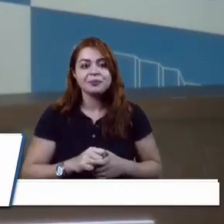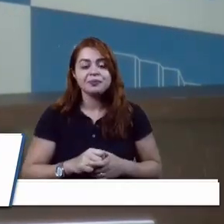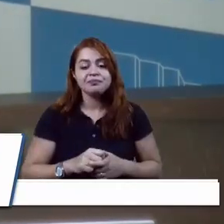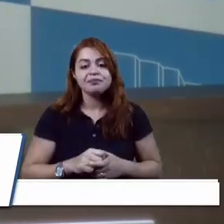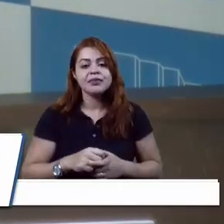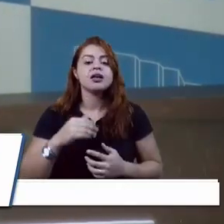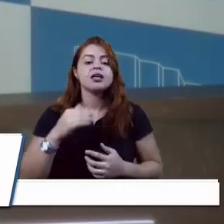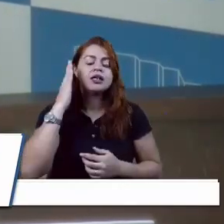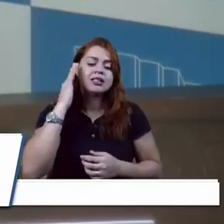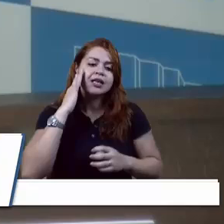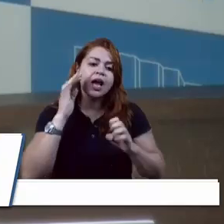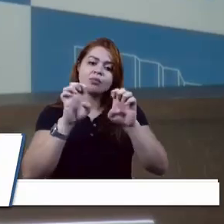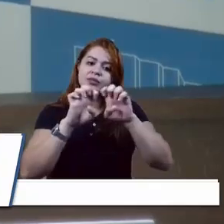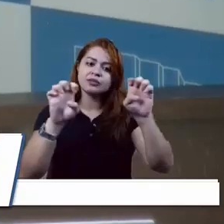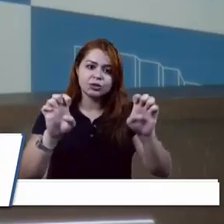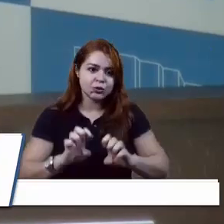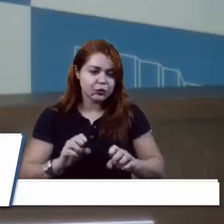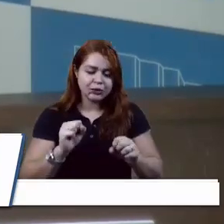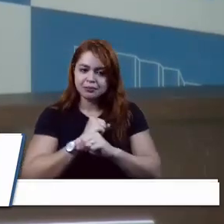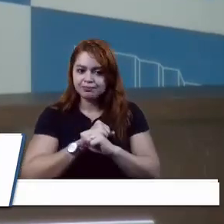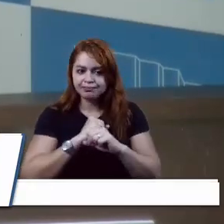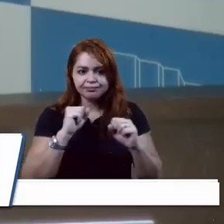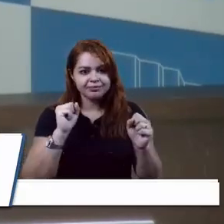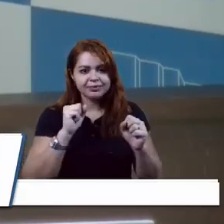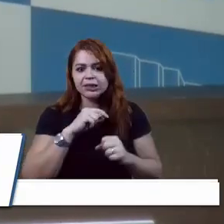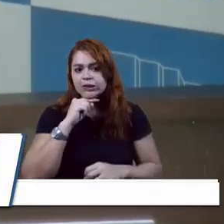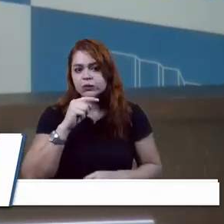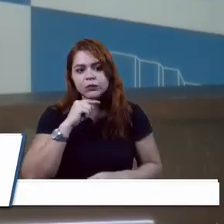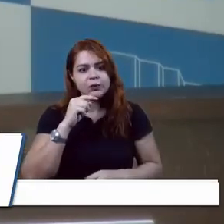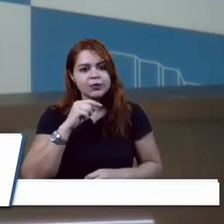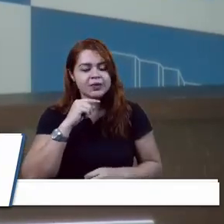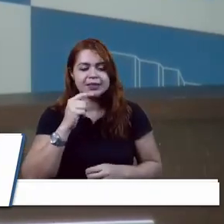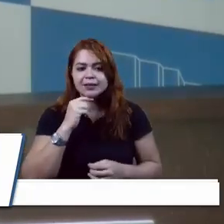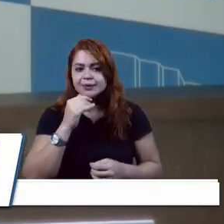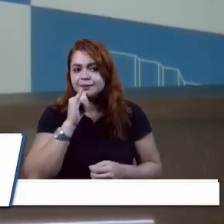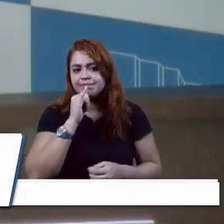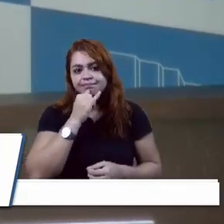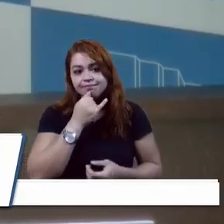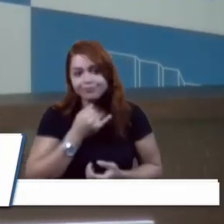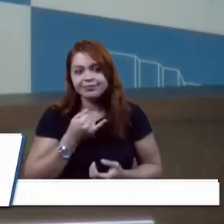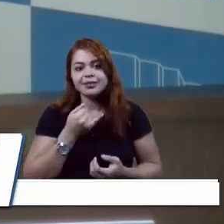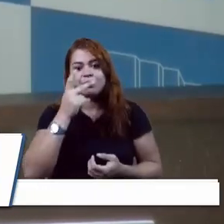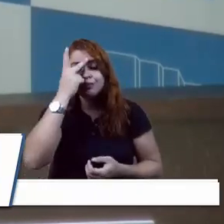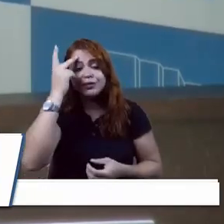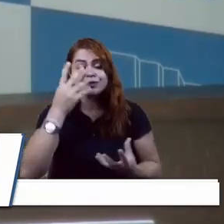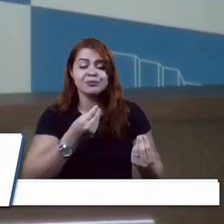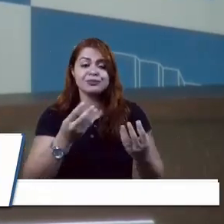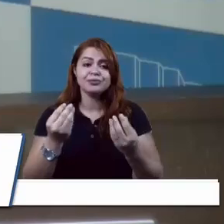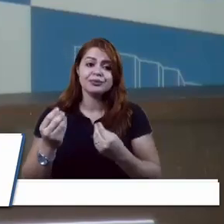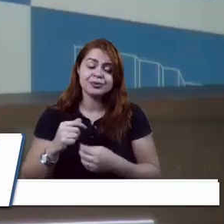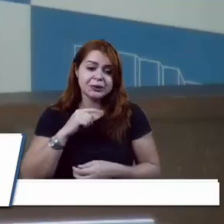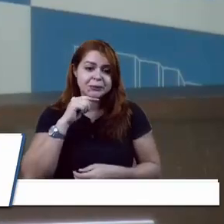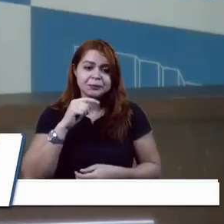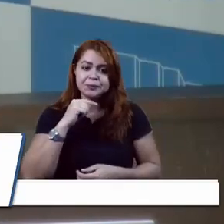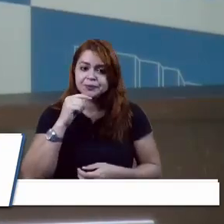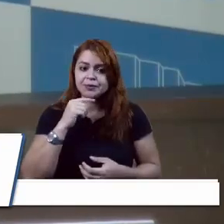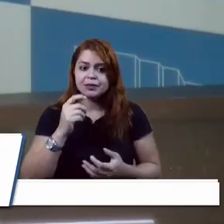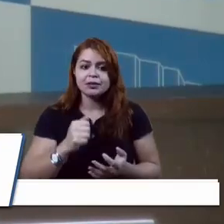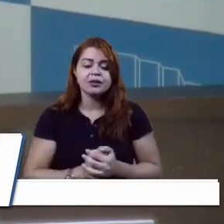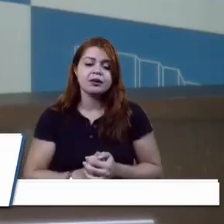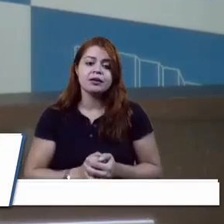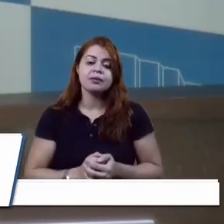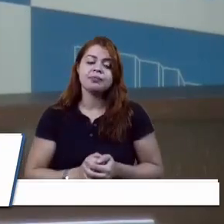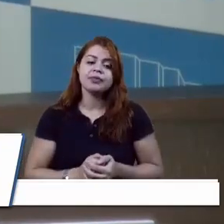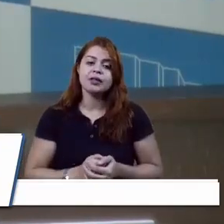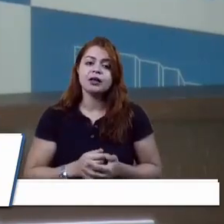suporta. A estrutura, infelizmente, não suporta tantas pessoas. Então, final de semana agora, eu passei o meu final de semana